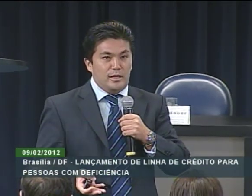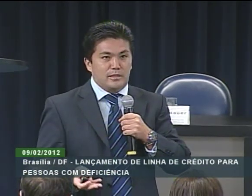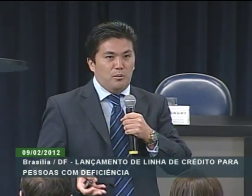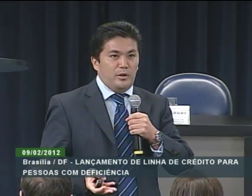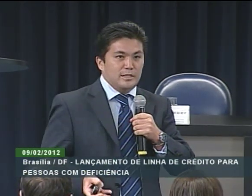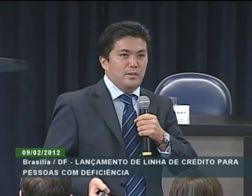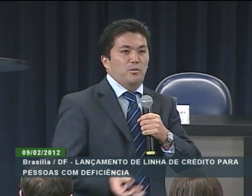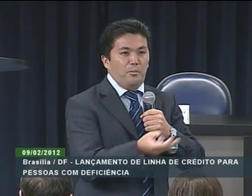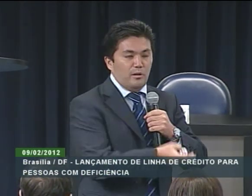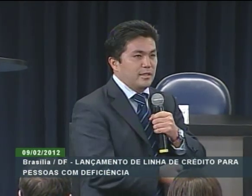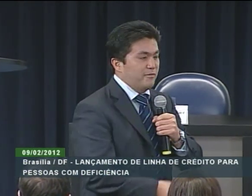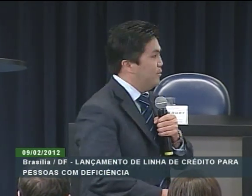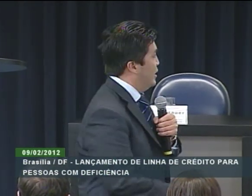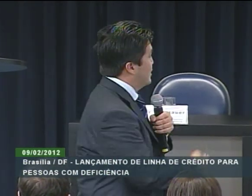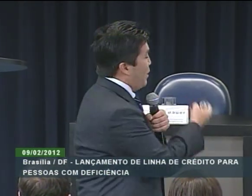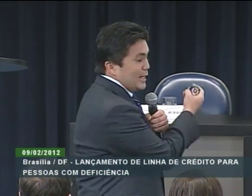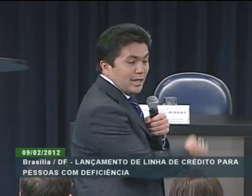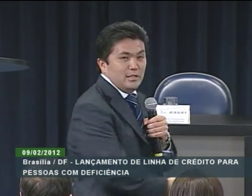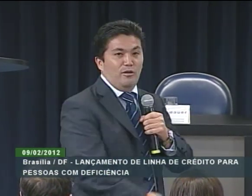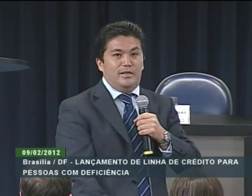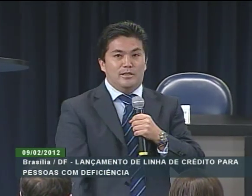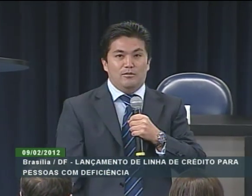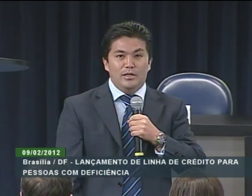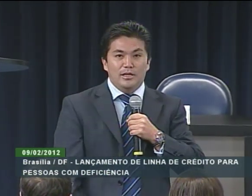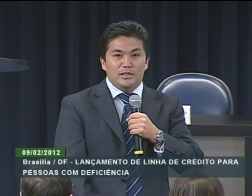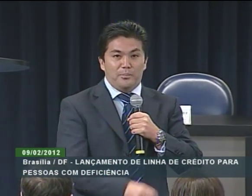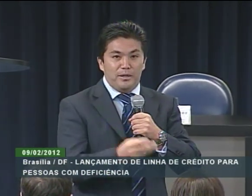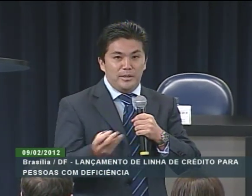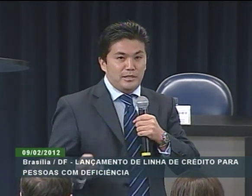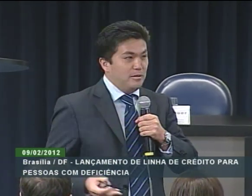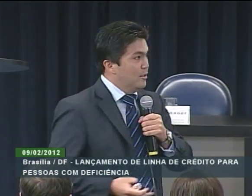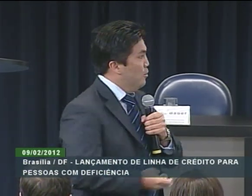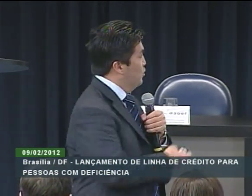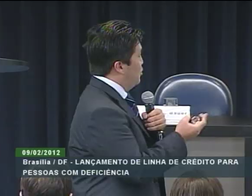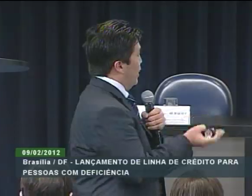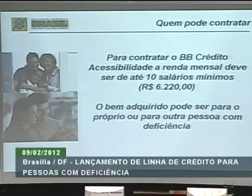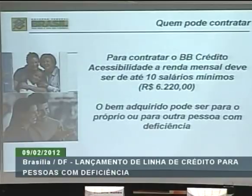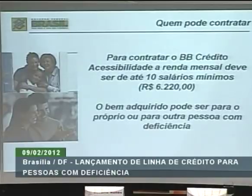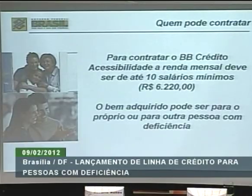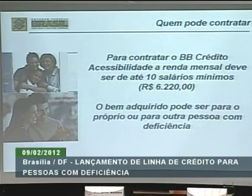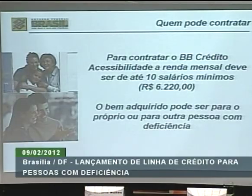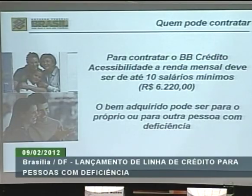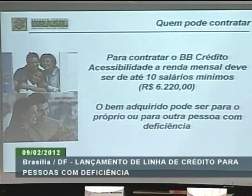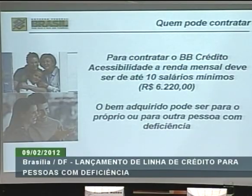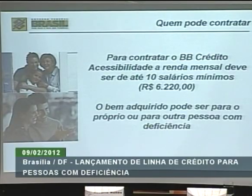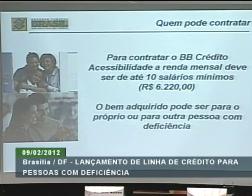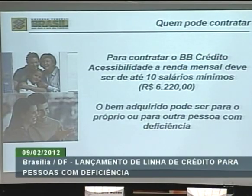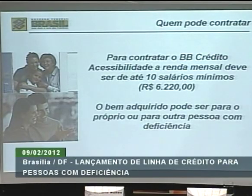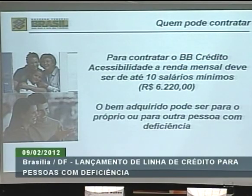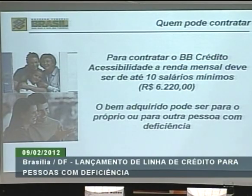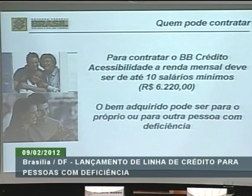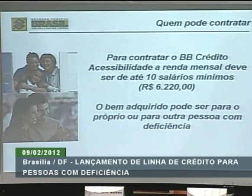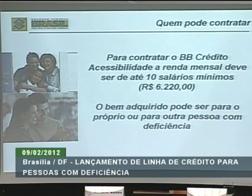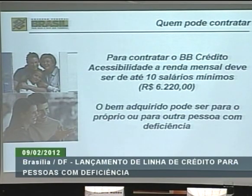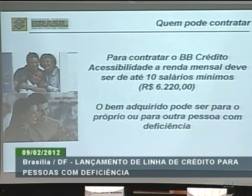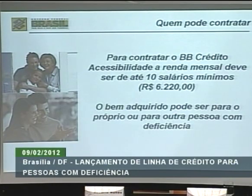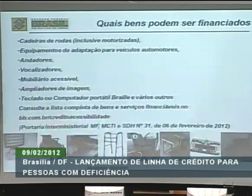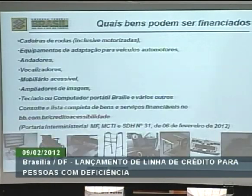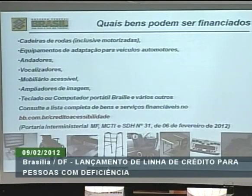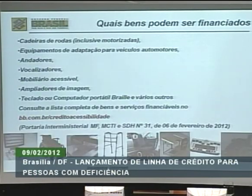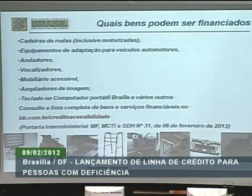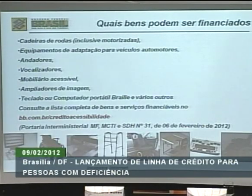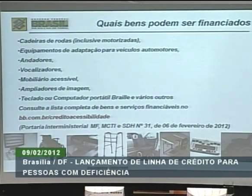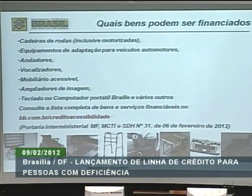fazendo doação, por exemplo, ou para alguém da família. Essa é uma grande inovação que permite muito mais pessoas acessarem a esses